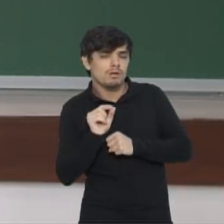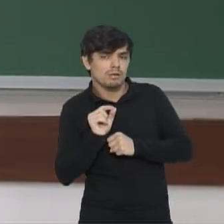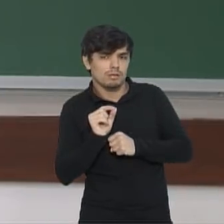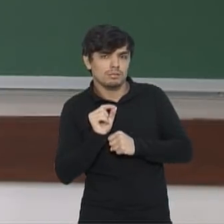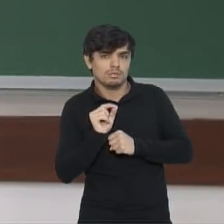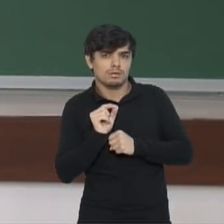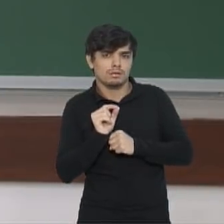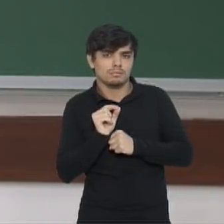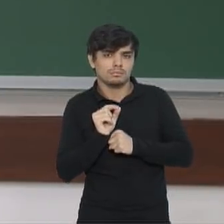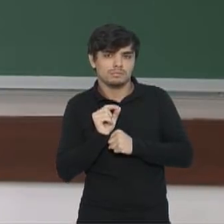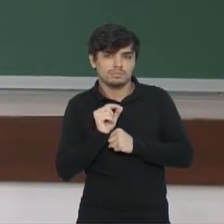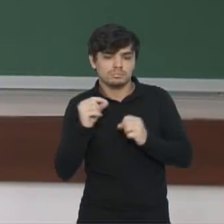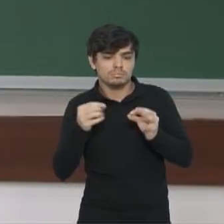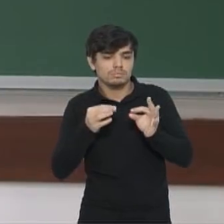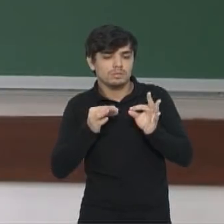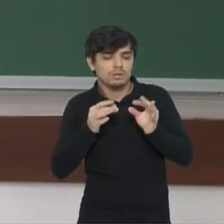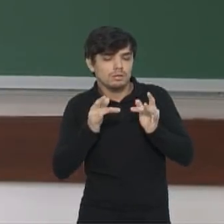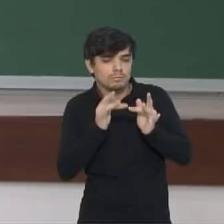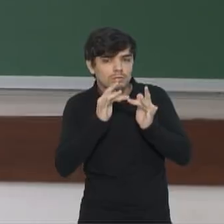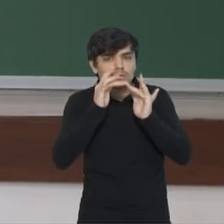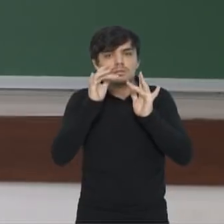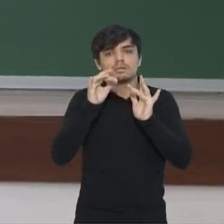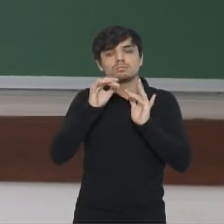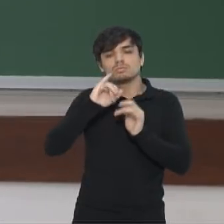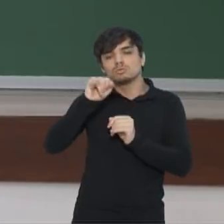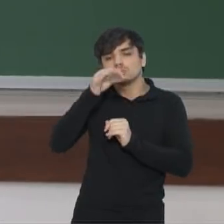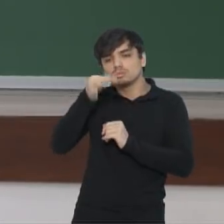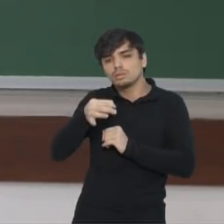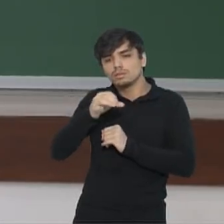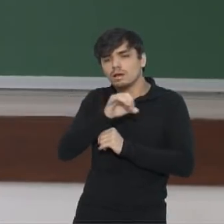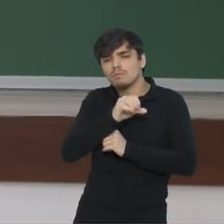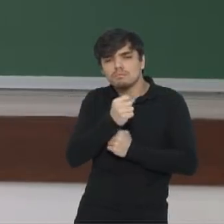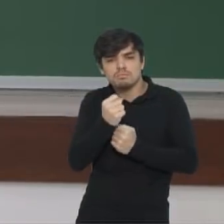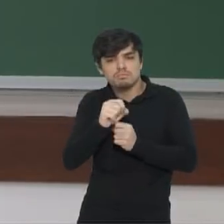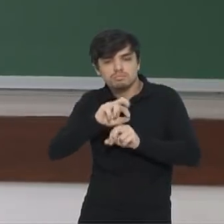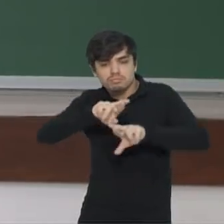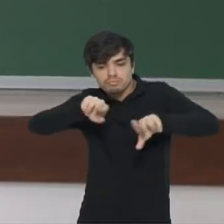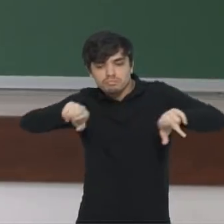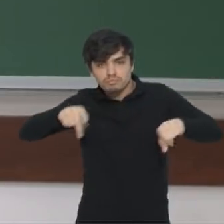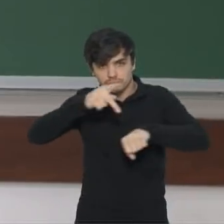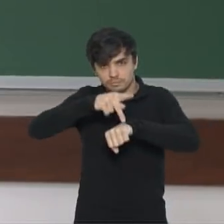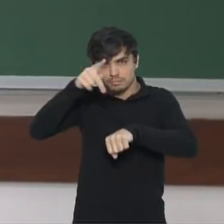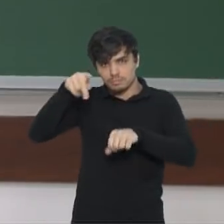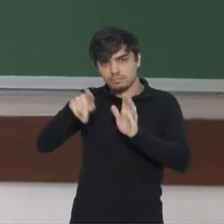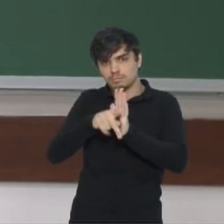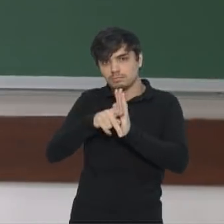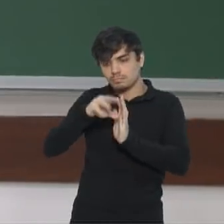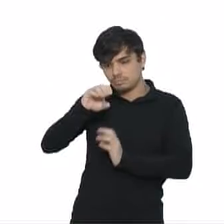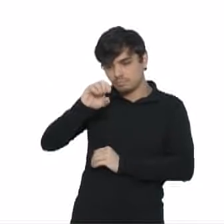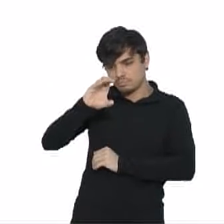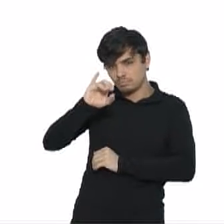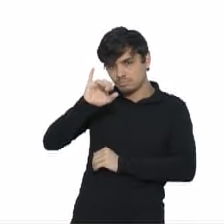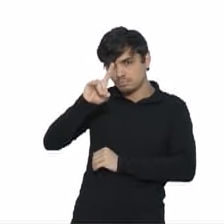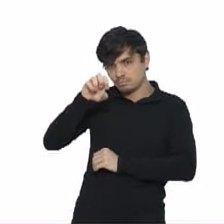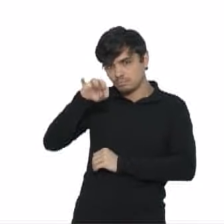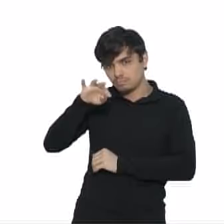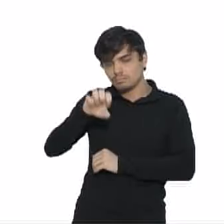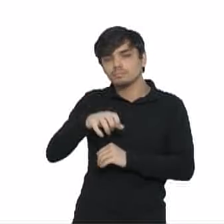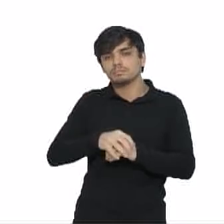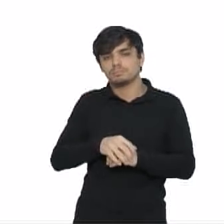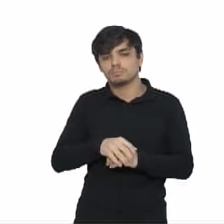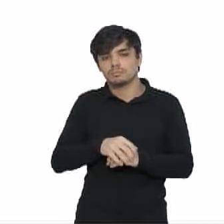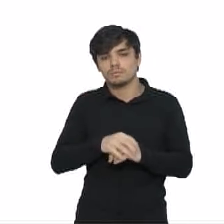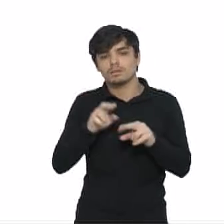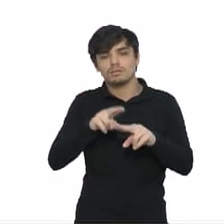fundamentação jurídica de vários países aqui do Ocidente. Por essas grandes contribuições,